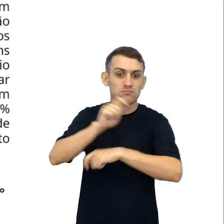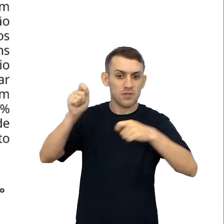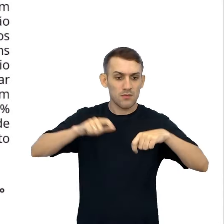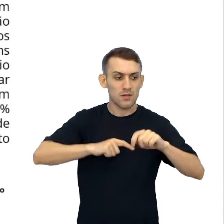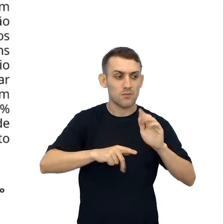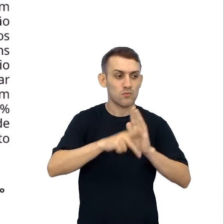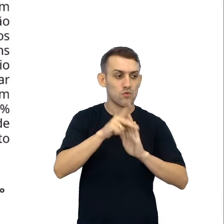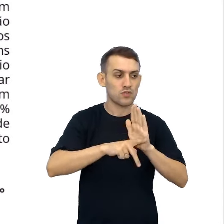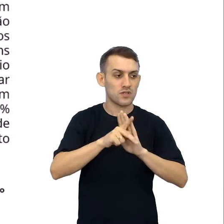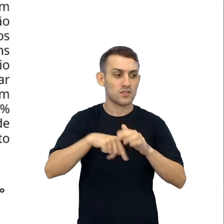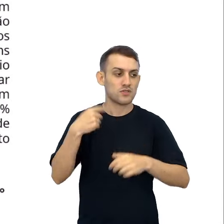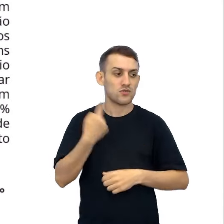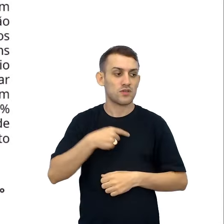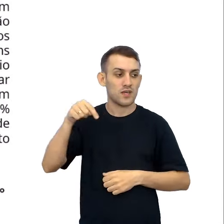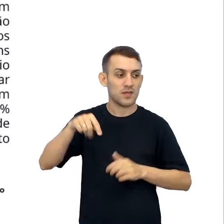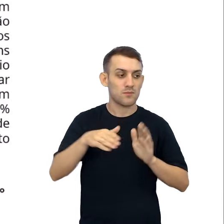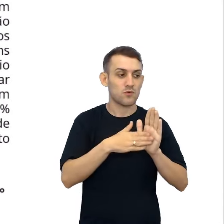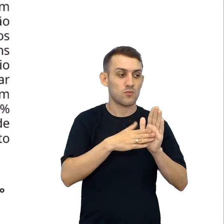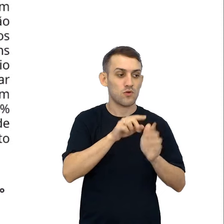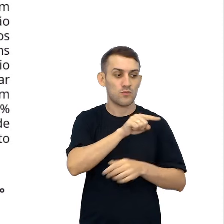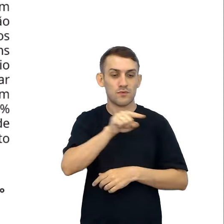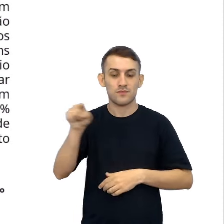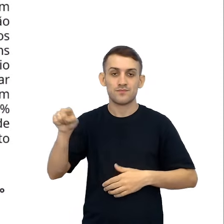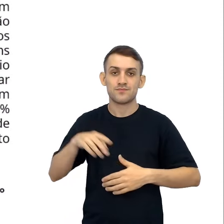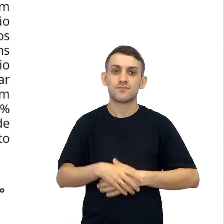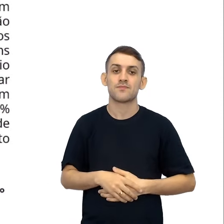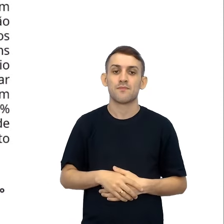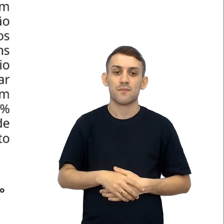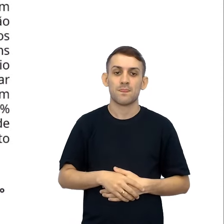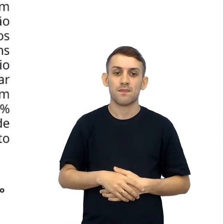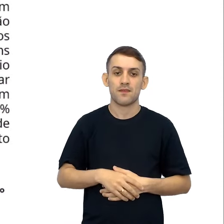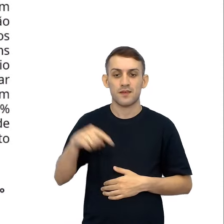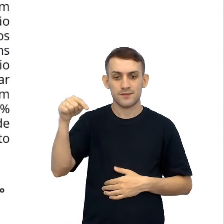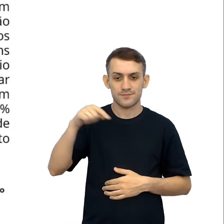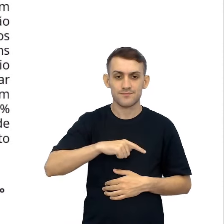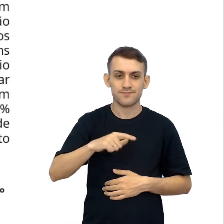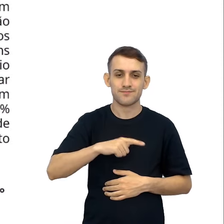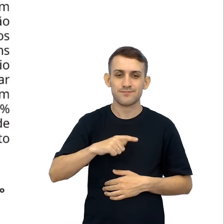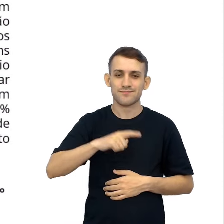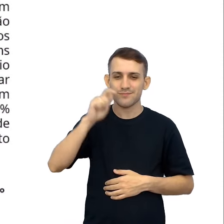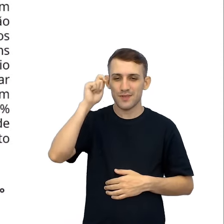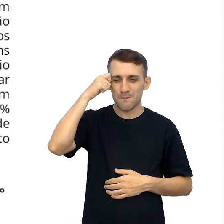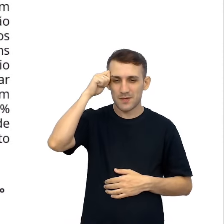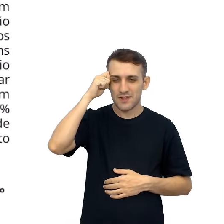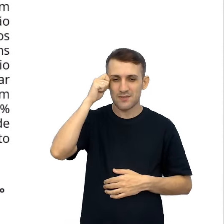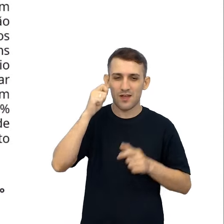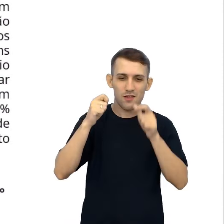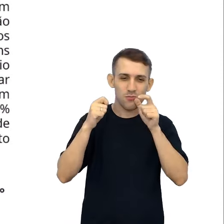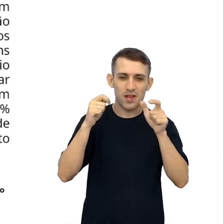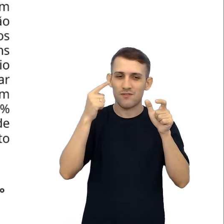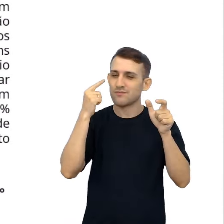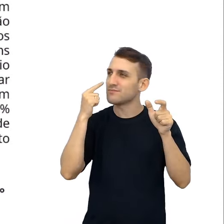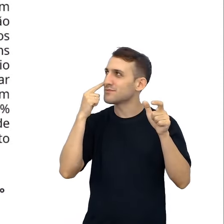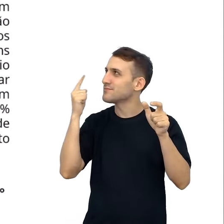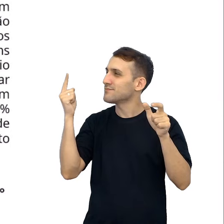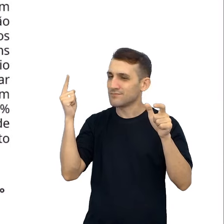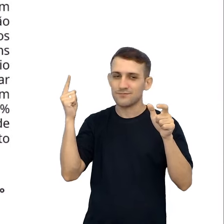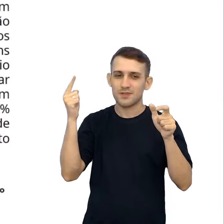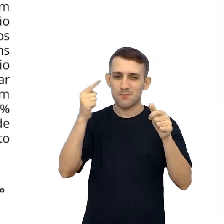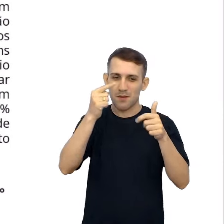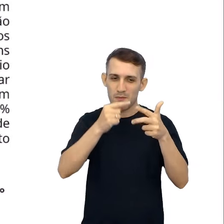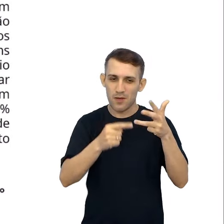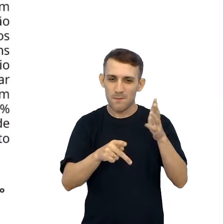projeto como esse que nós estamos propondo aqui para vocês, tá bom? Então, a gente deixou aqui meio em negrito, né, quais são os biomas brasileiros,